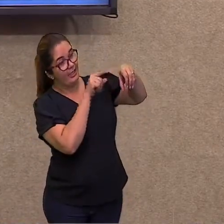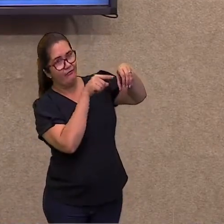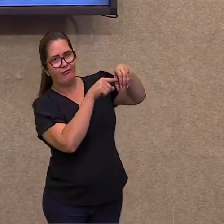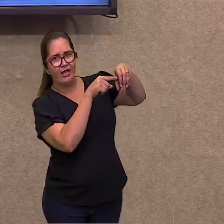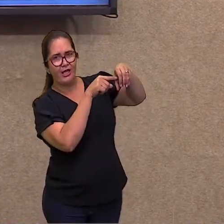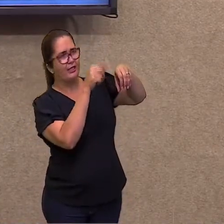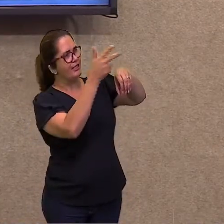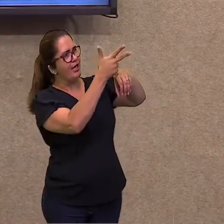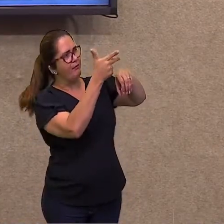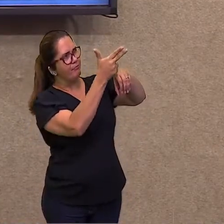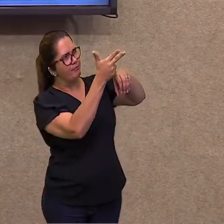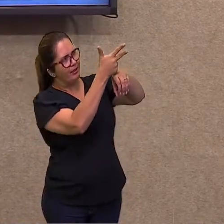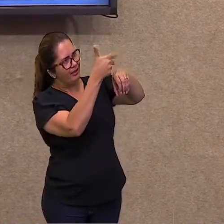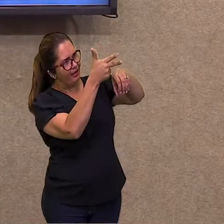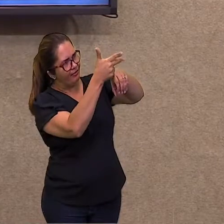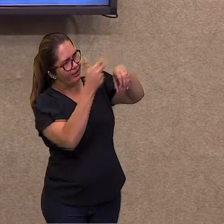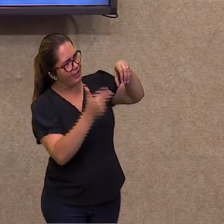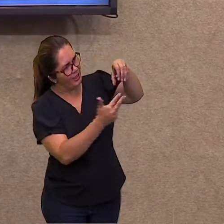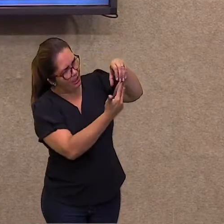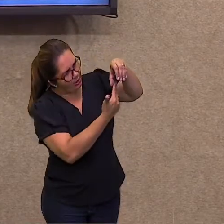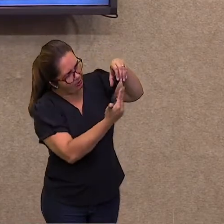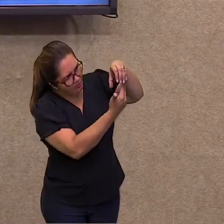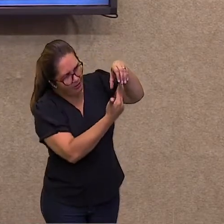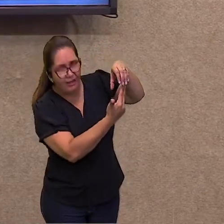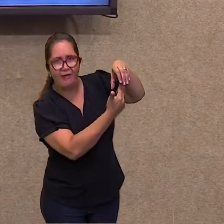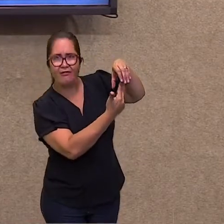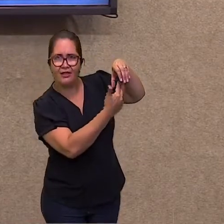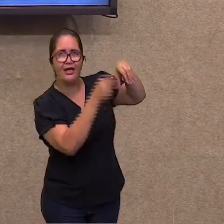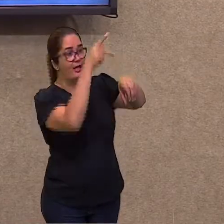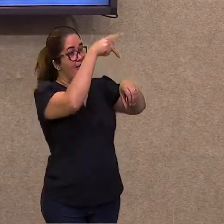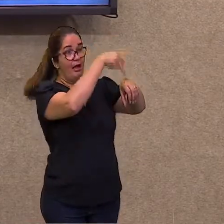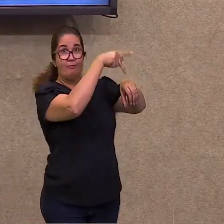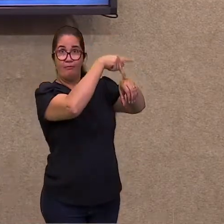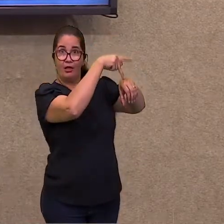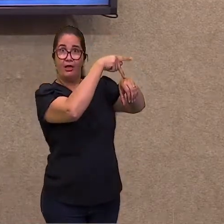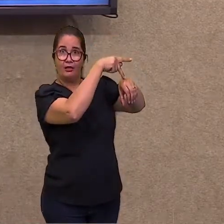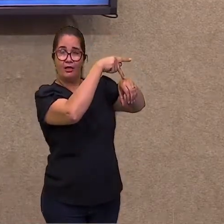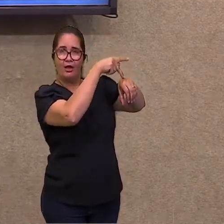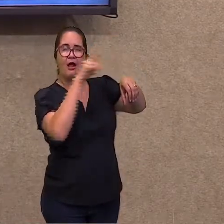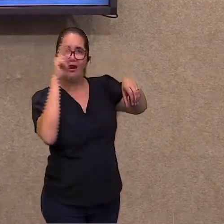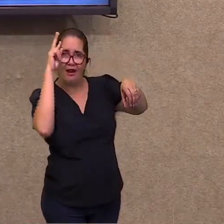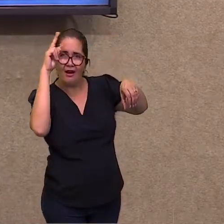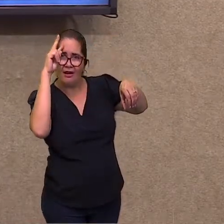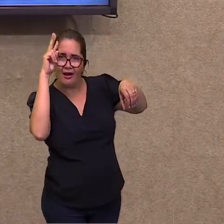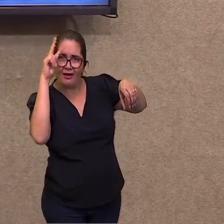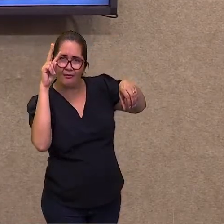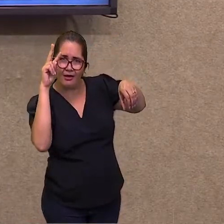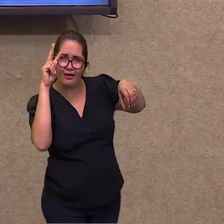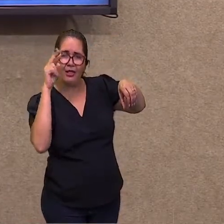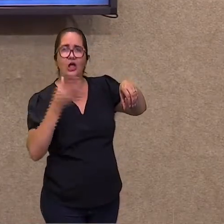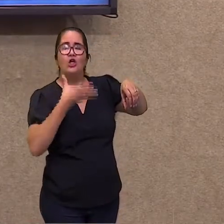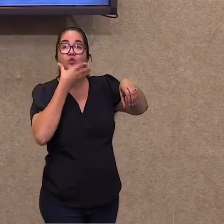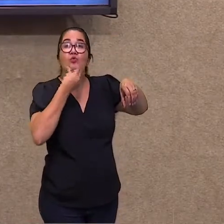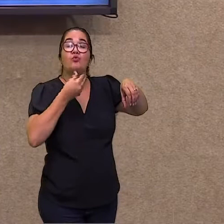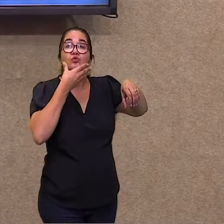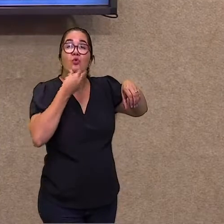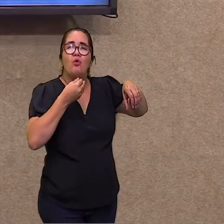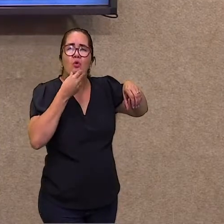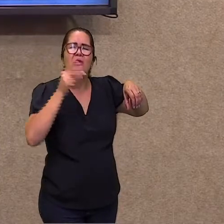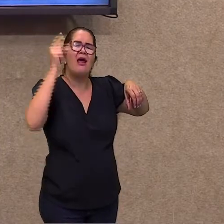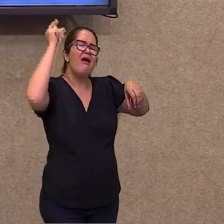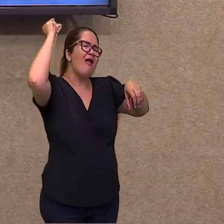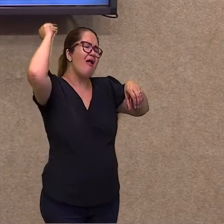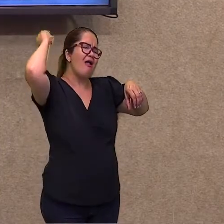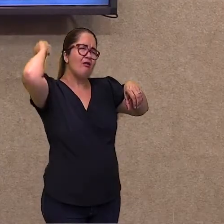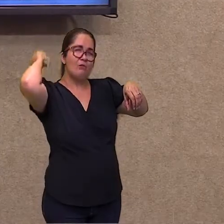o quê para pintar? Você sabe que, né, na pré-história, os homens viviam de quê? Os índios viviam de quê?